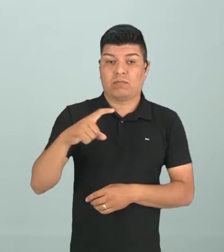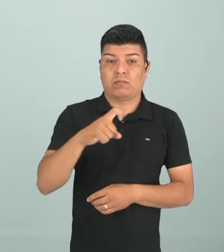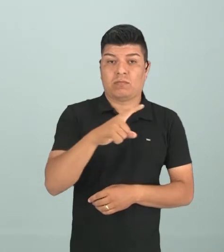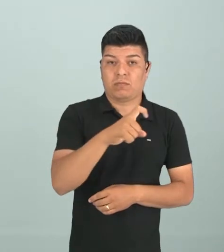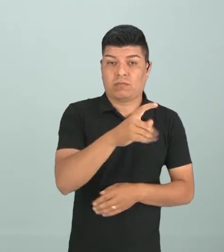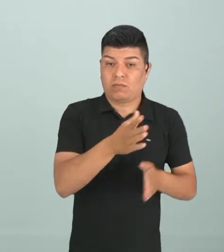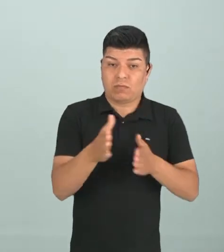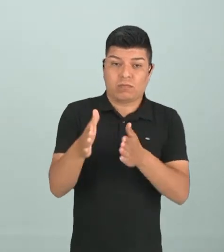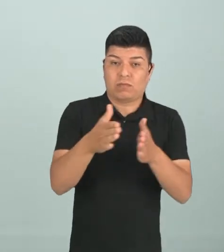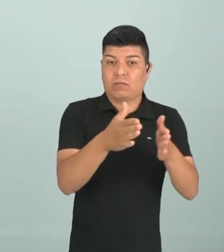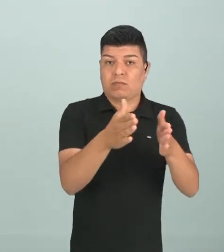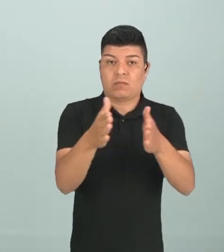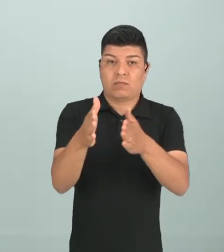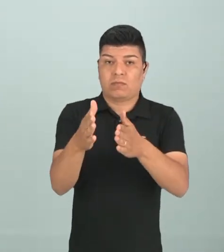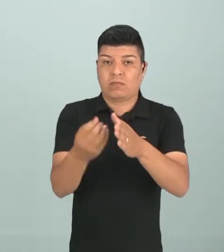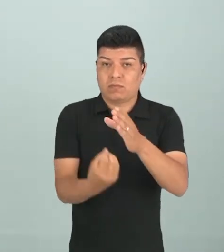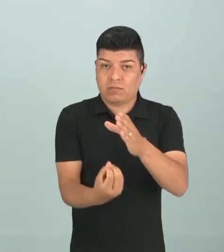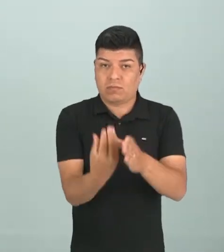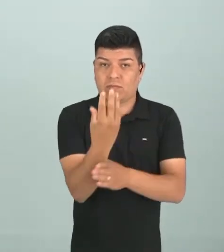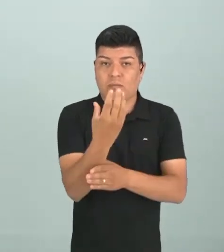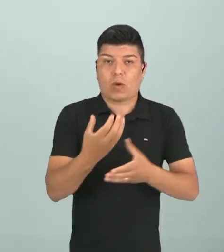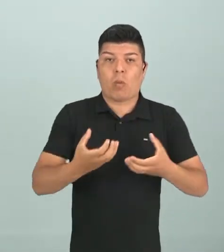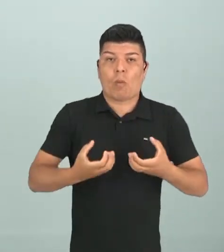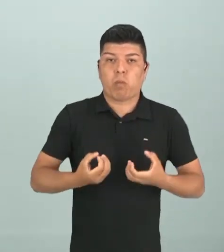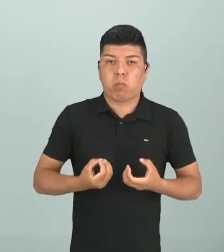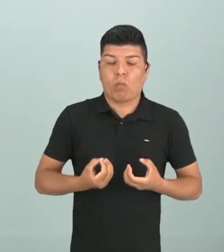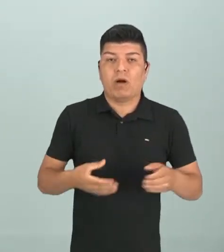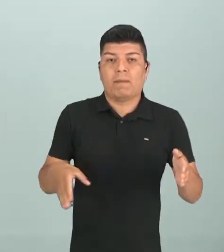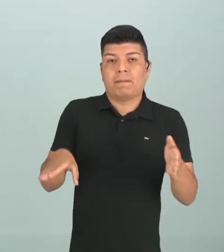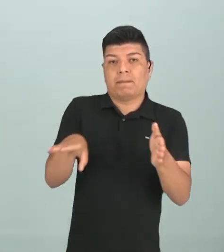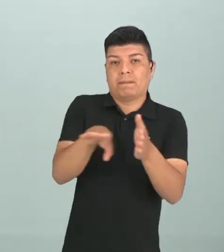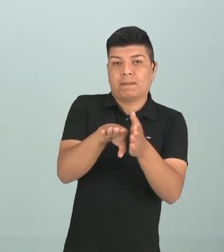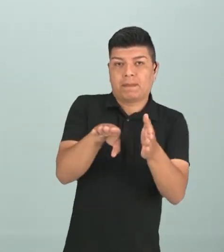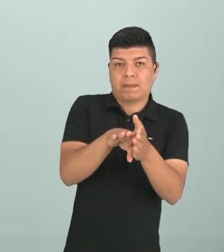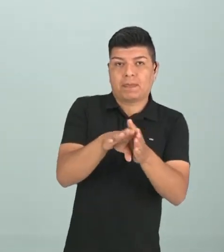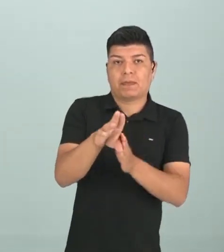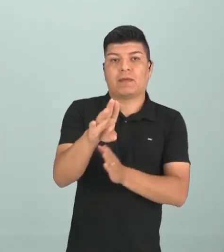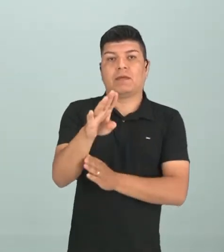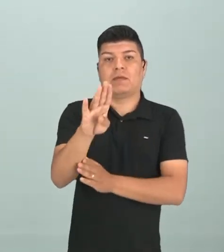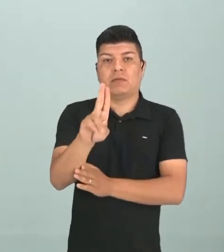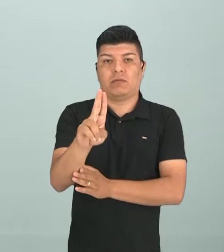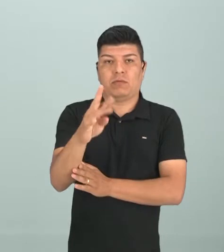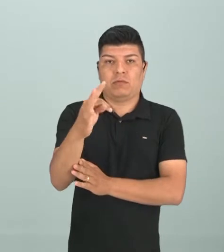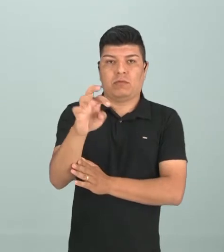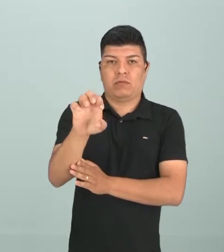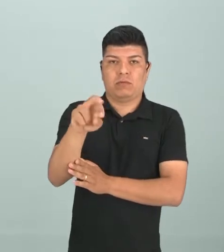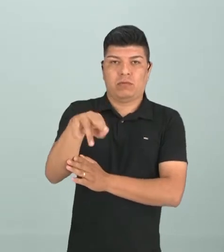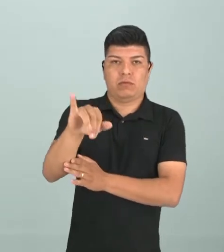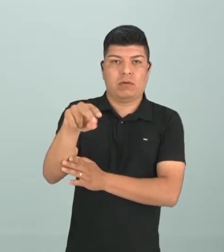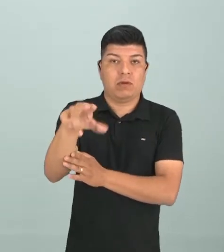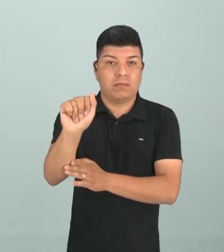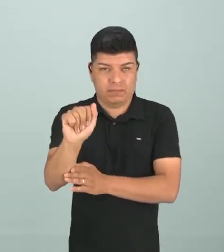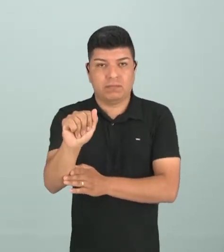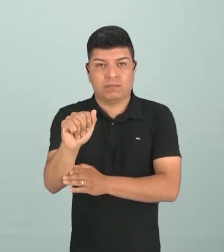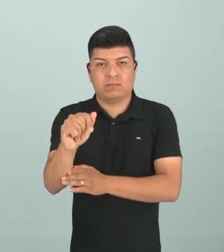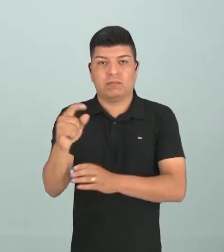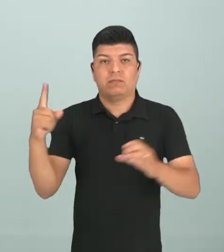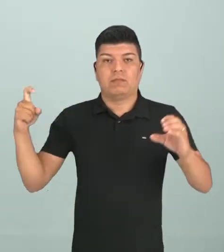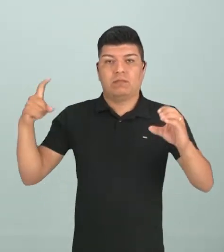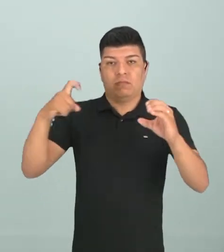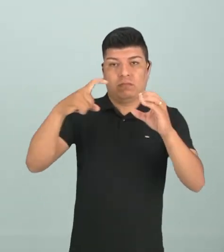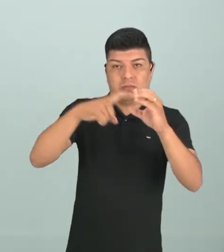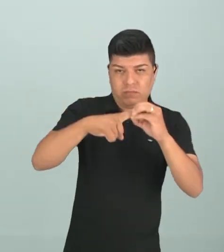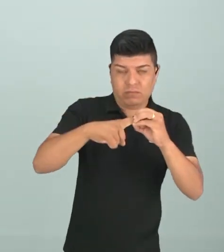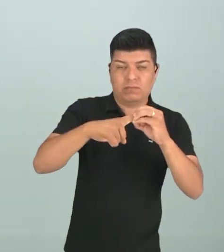desde a sua produção nos testículos até a chegada na tuba uterina da mulher, com uma possível fecundação ou